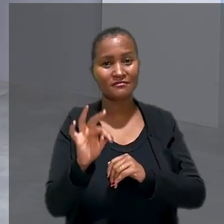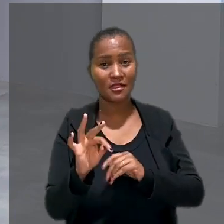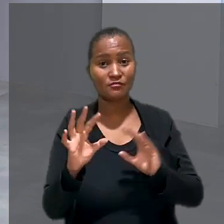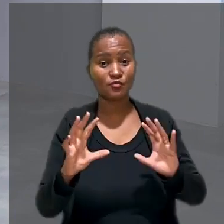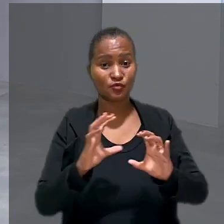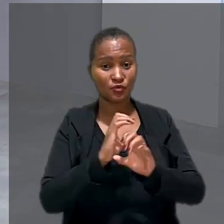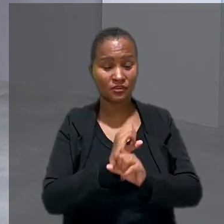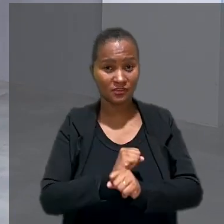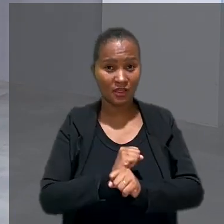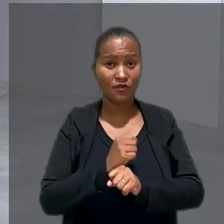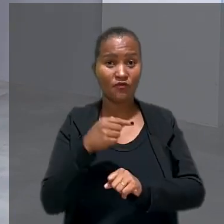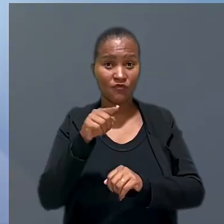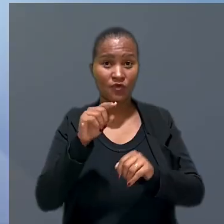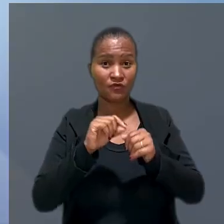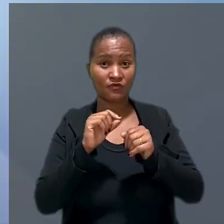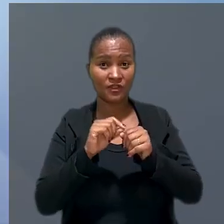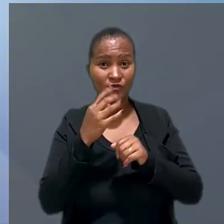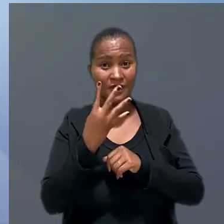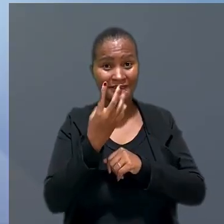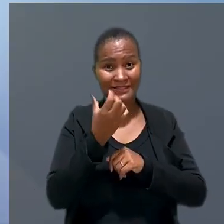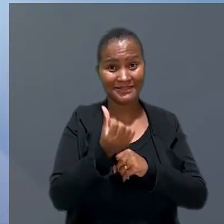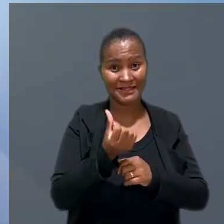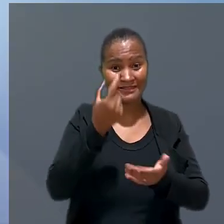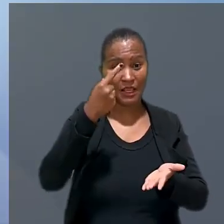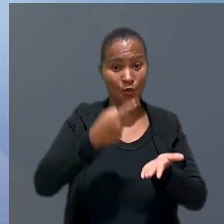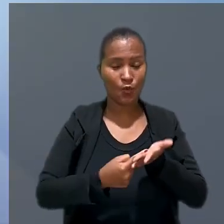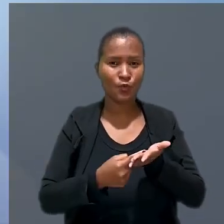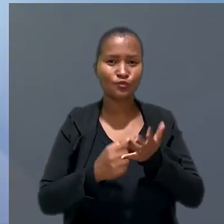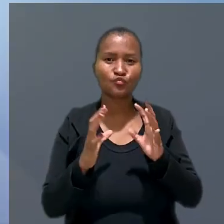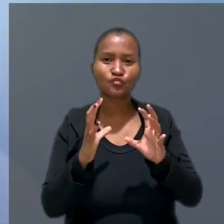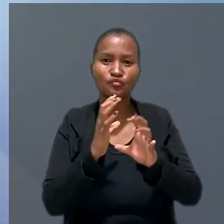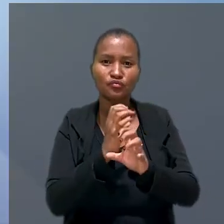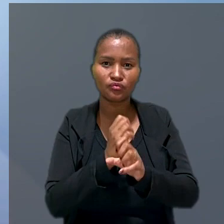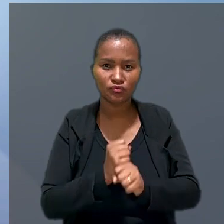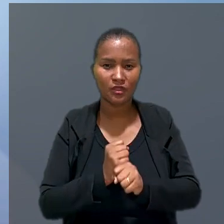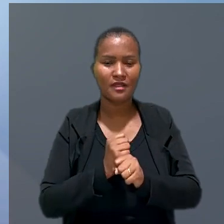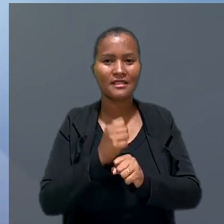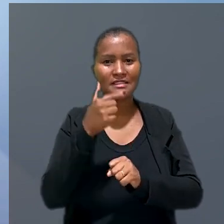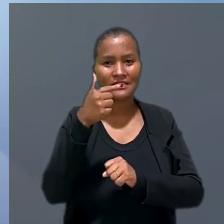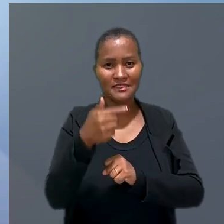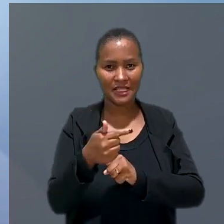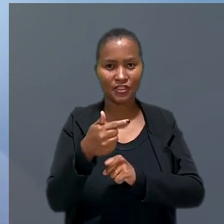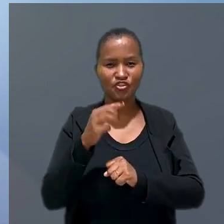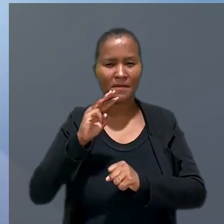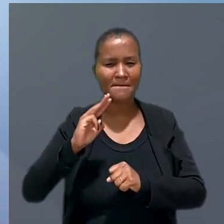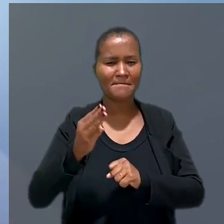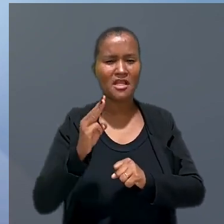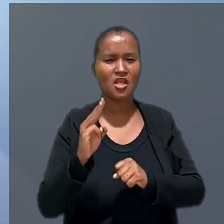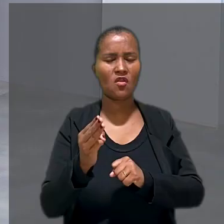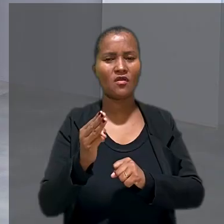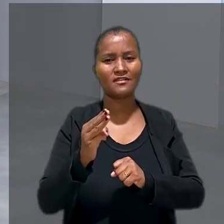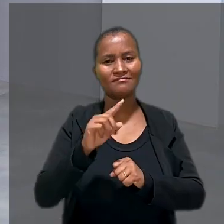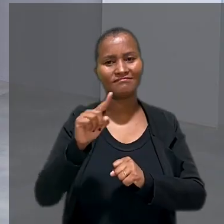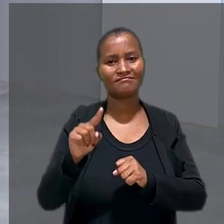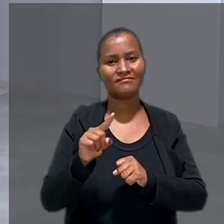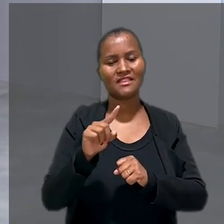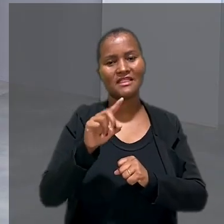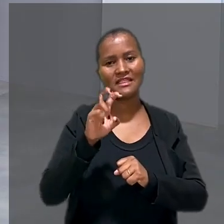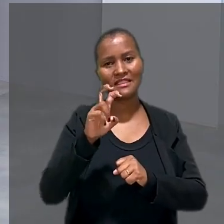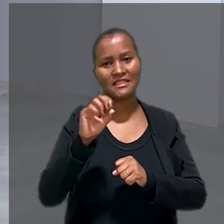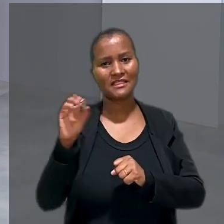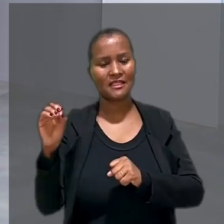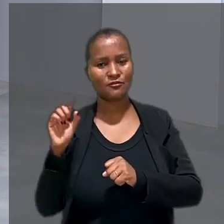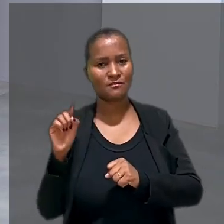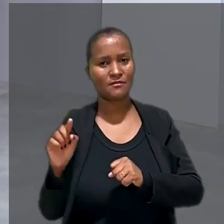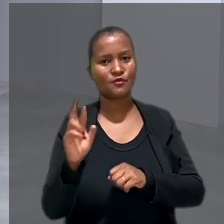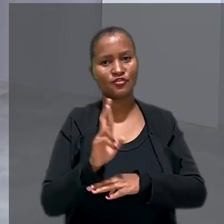TST. No total, foram celebrados 46 acordos, que somaram cerca de 7,5 milhões de